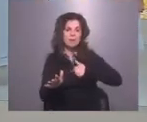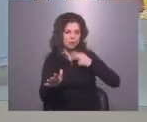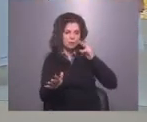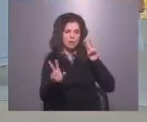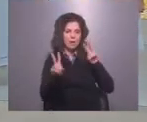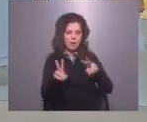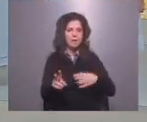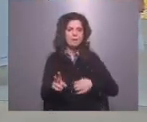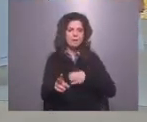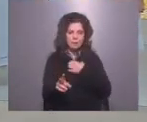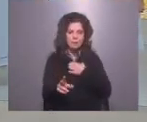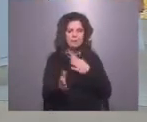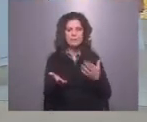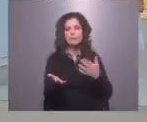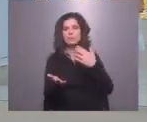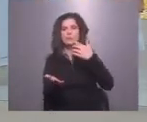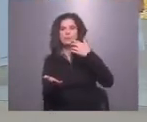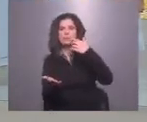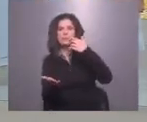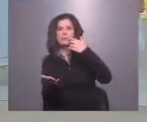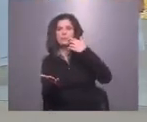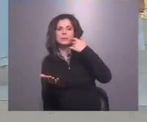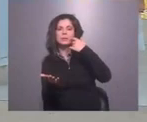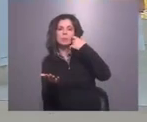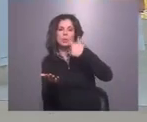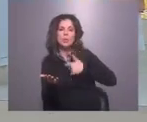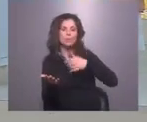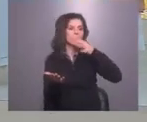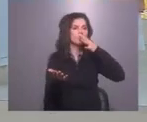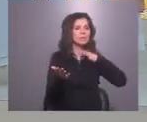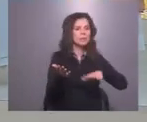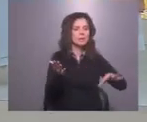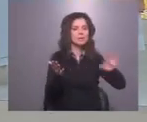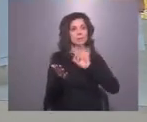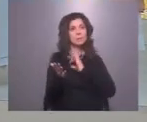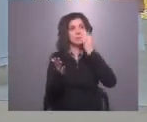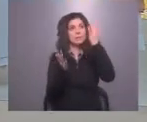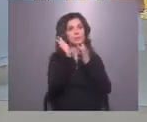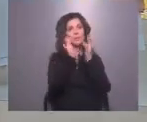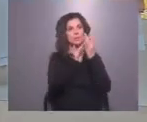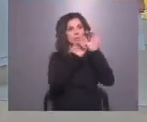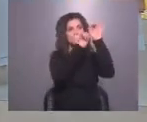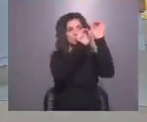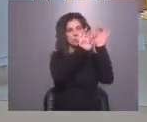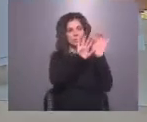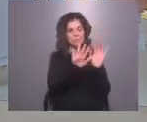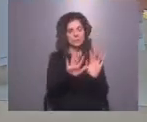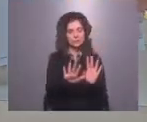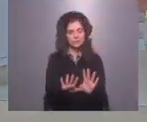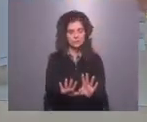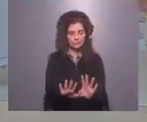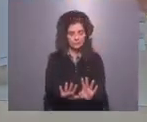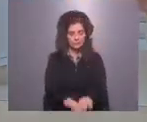para nós no corpo e sangue de nosso Senhor Jesus Cristo.